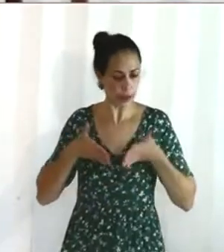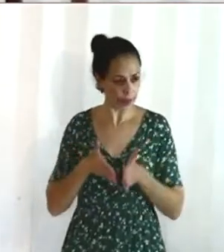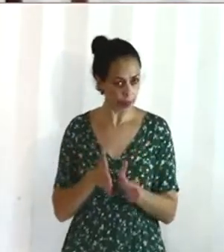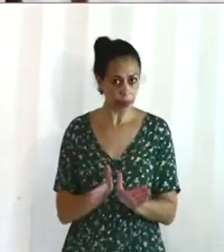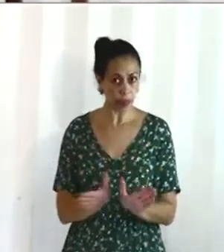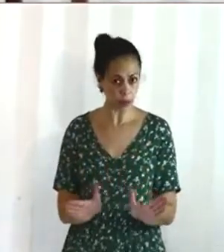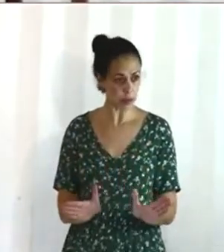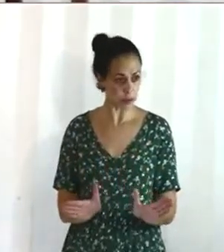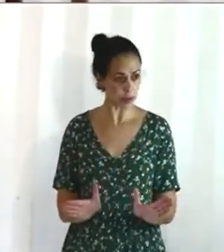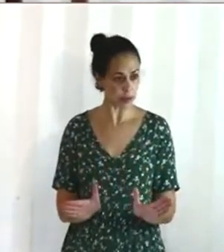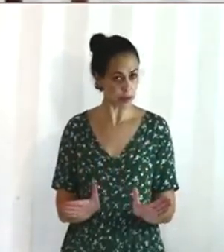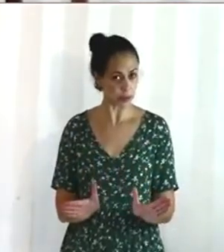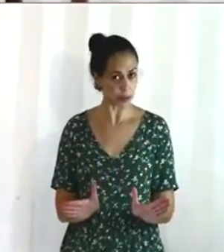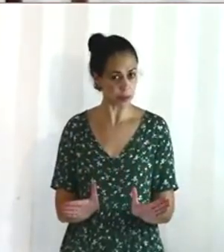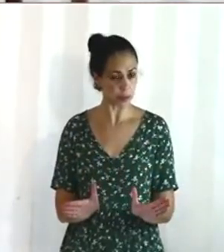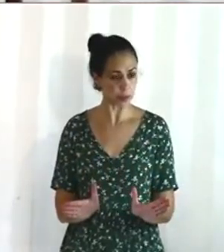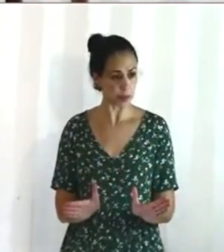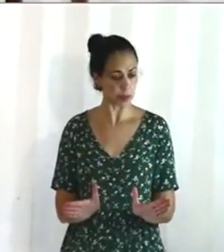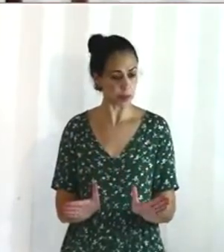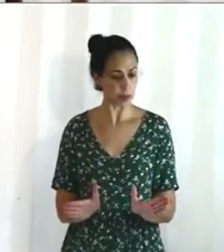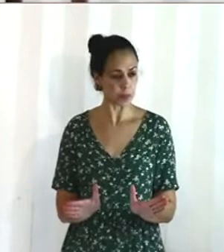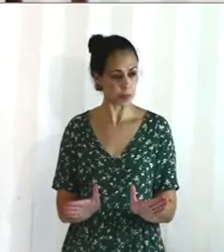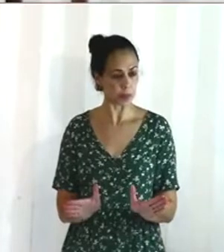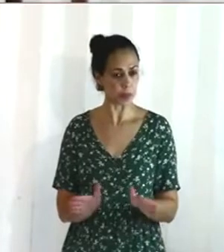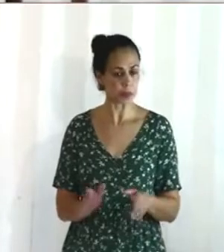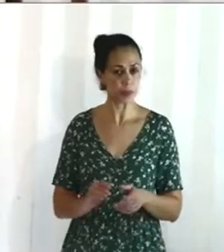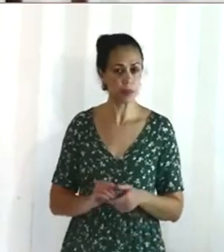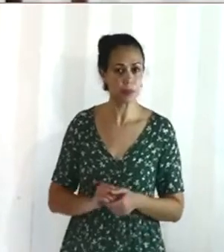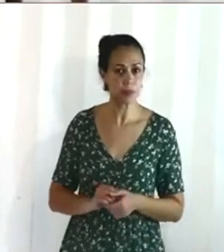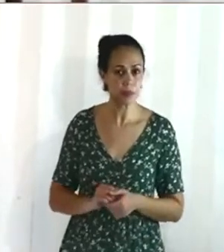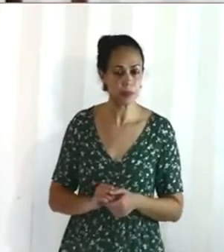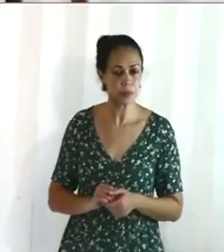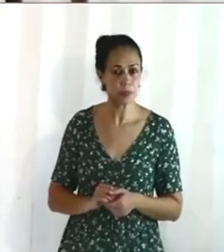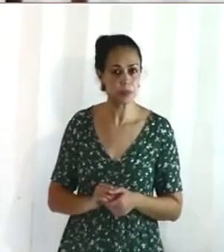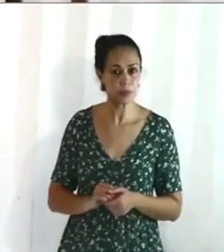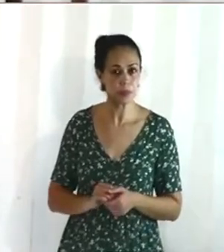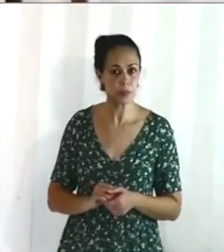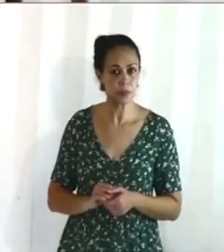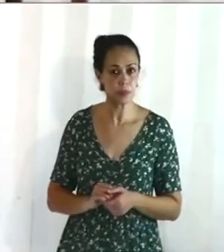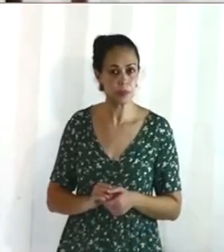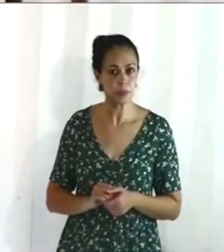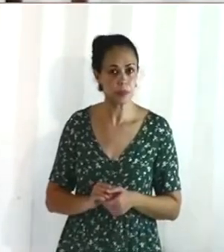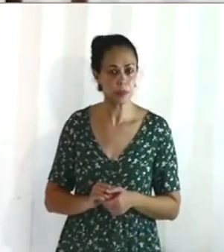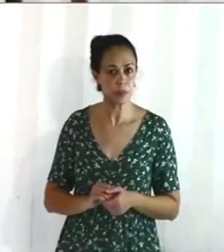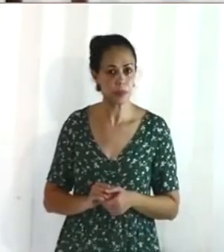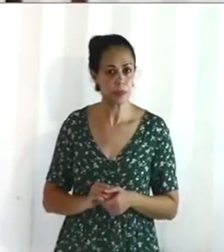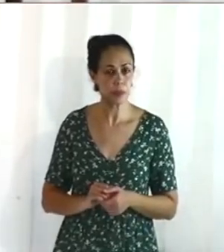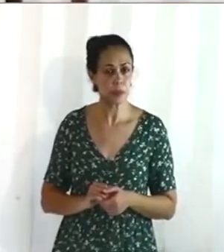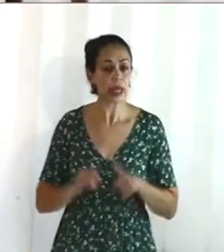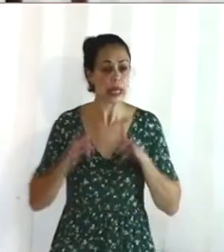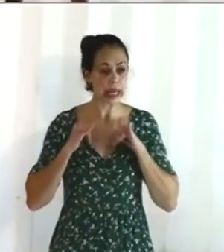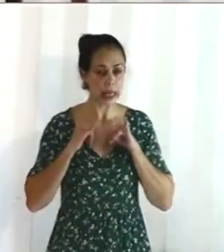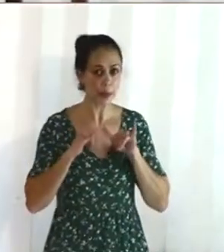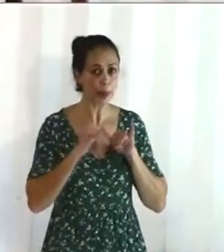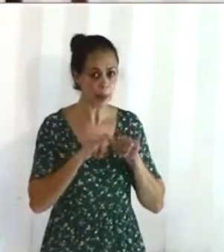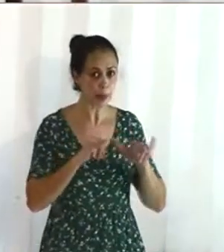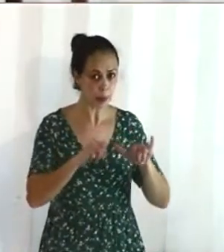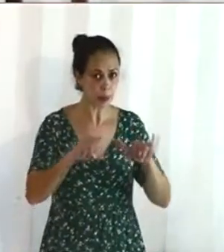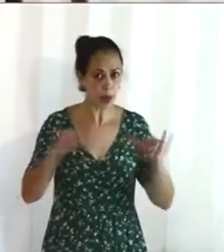do seu batismo, como Cerinto pregava, que era um dos heréticos da época. Para